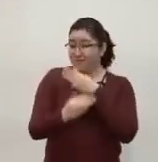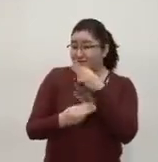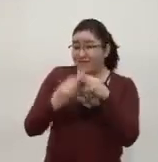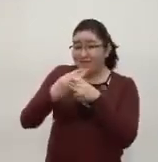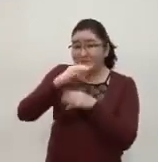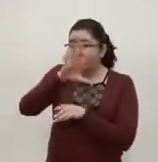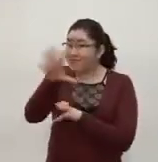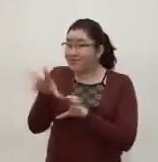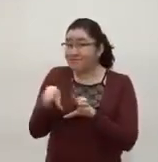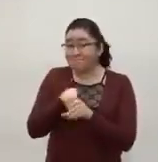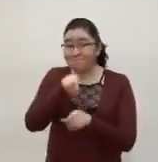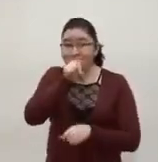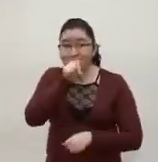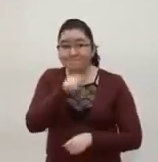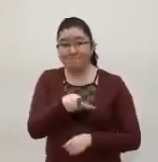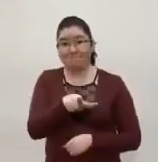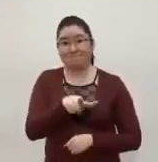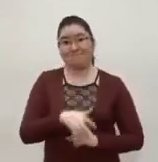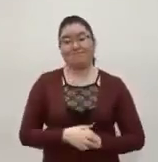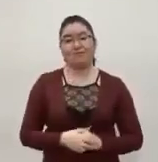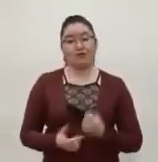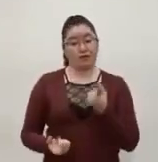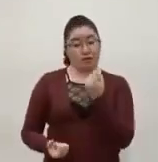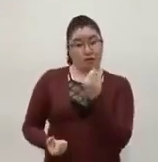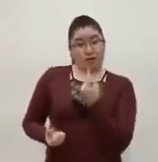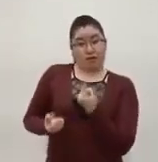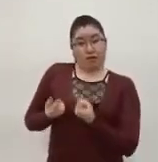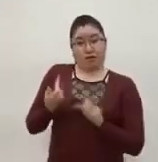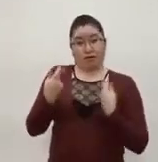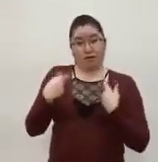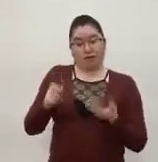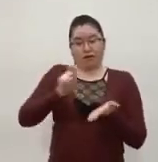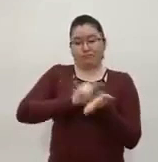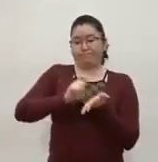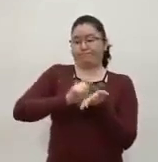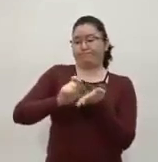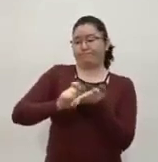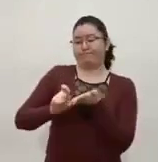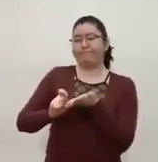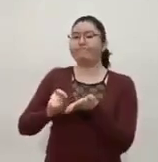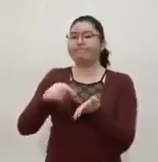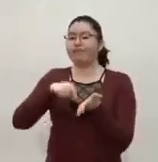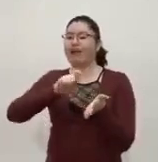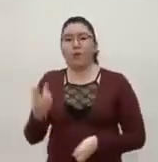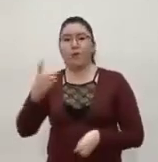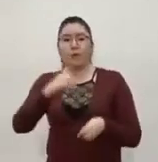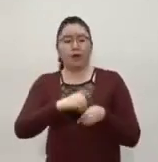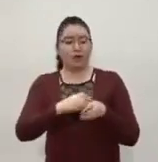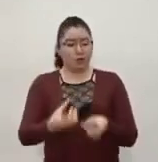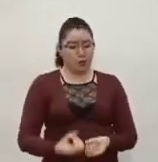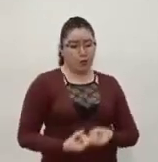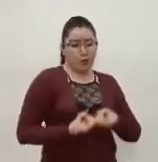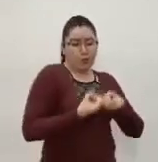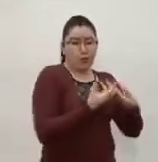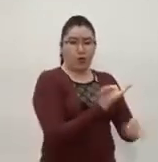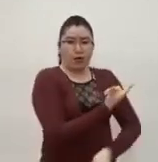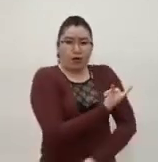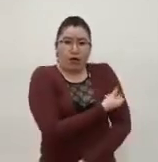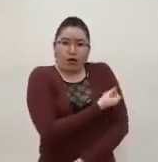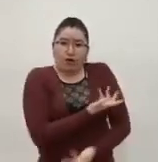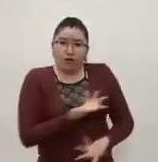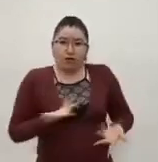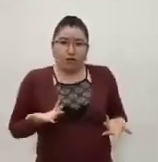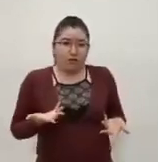Entonces hay personas que se han dedicado a escribir, criticando, criticando, criticando, criticando. ¿O no?